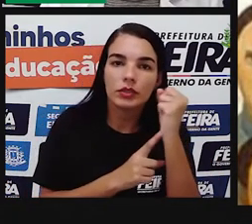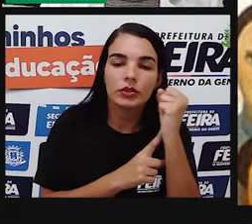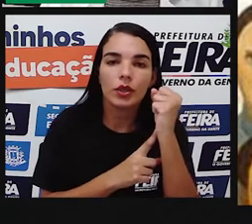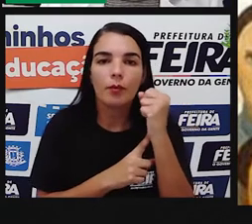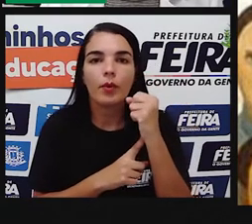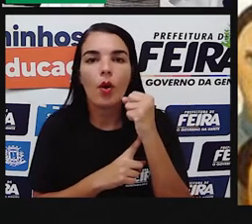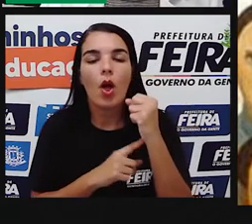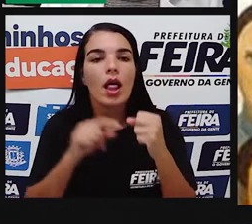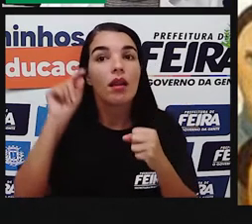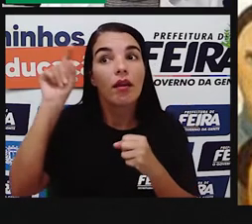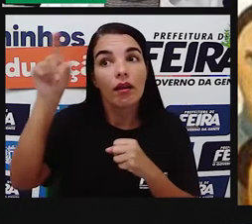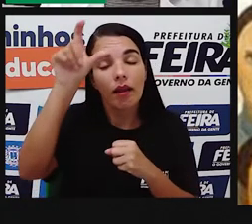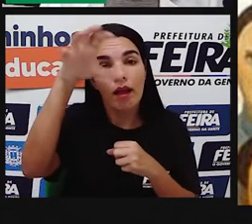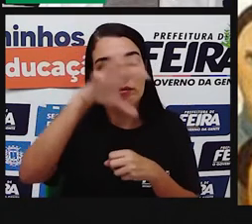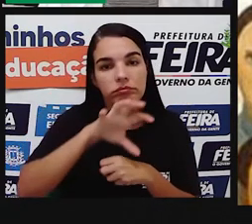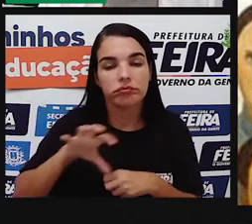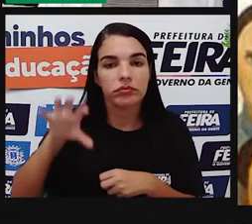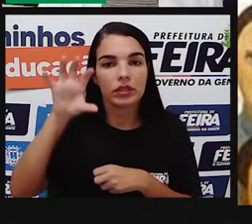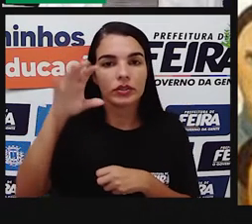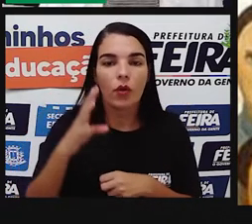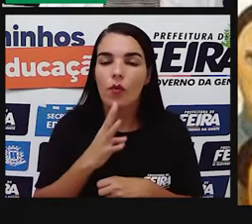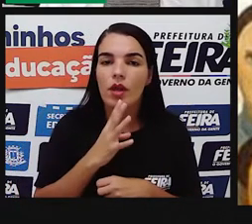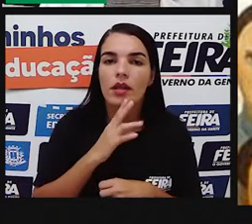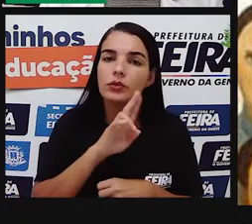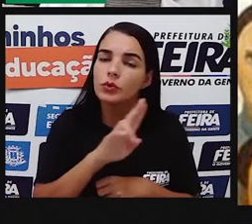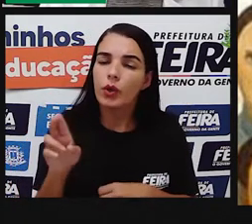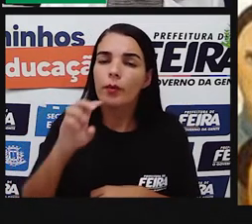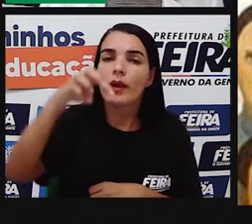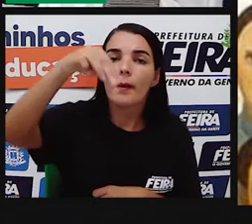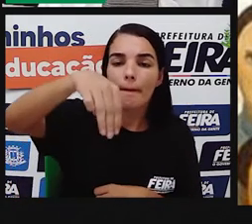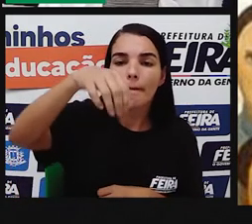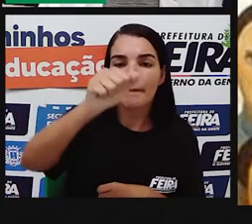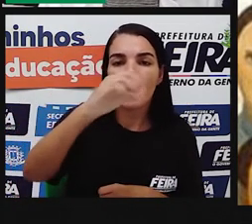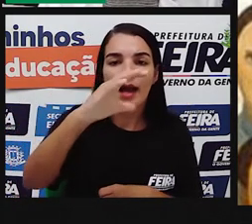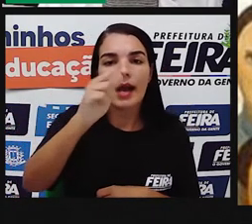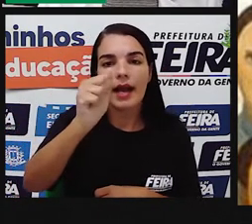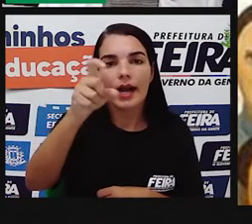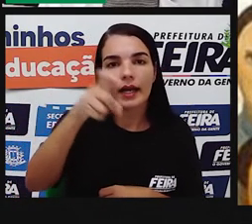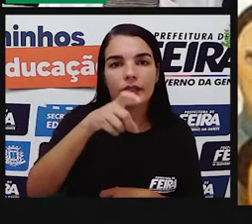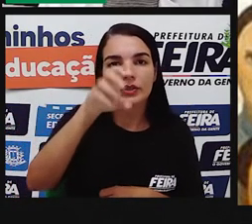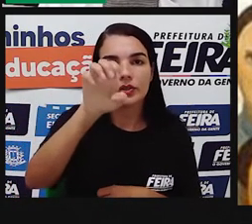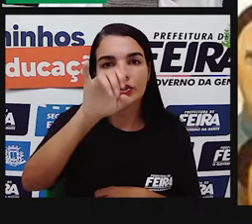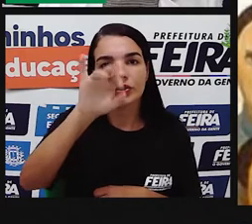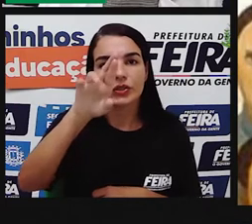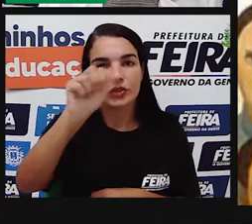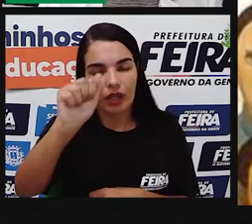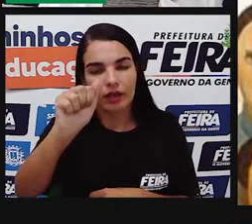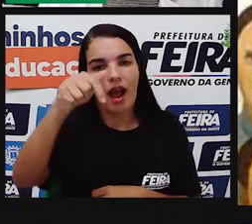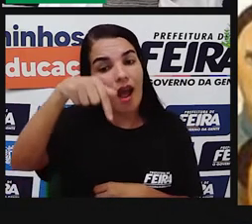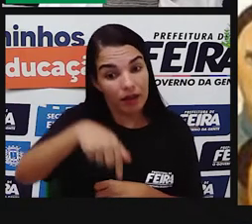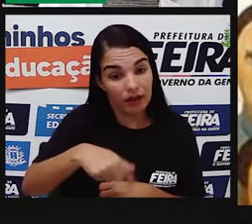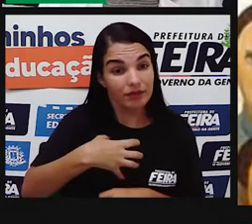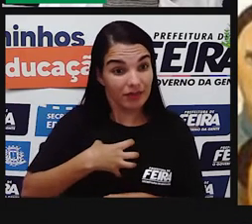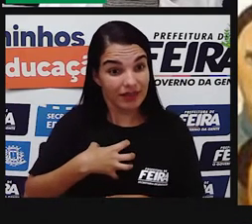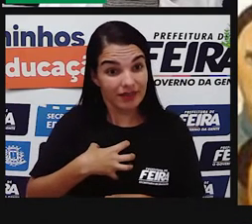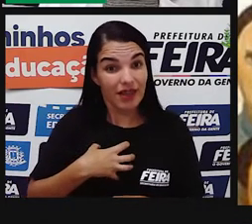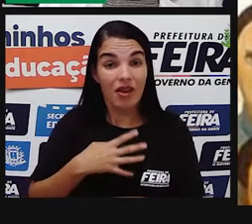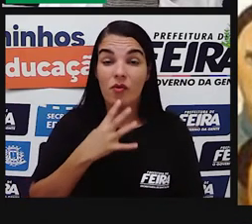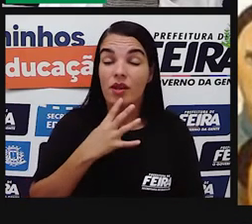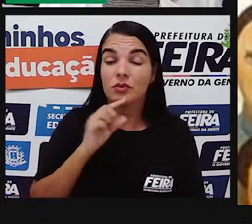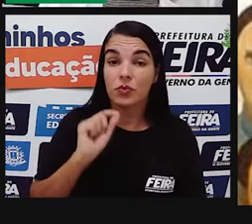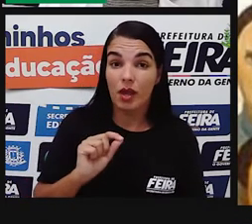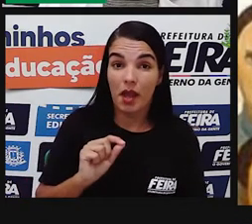como macaxeira, que é diferente, não é? Que é uma variante diversificada do aipim e da mandioca que